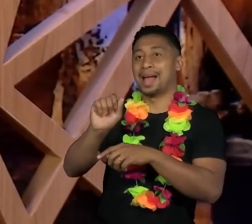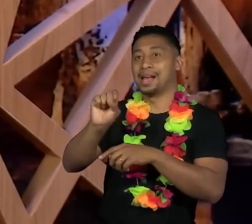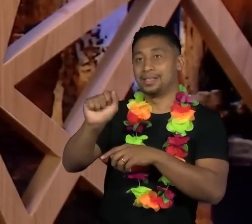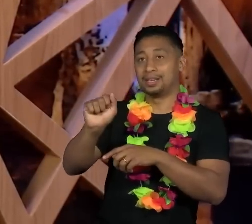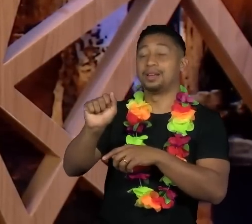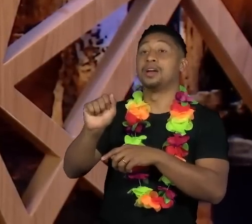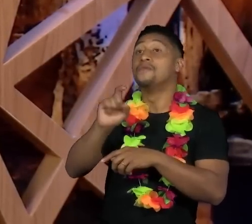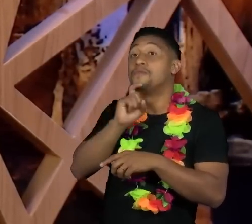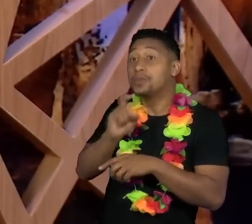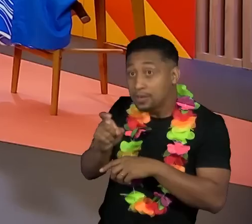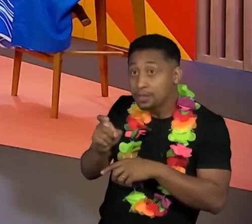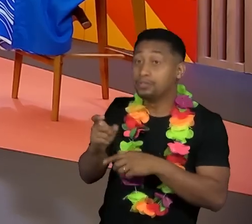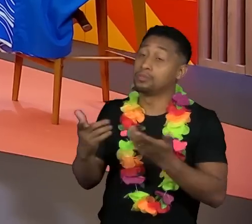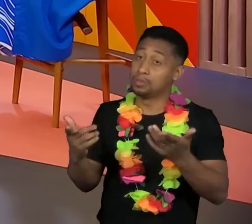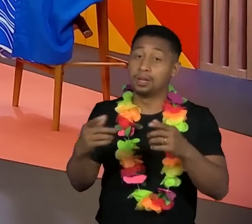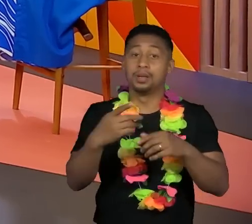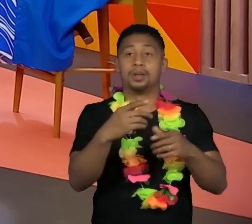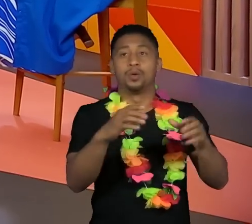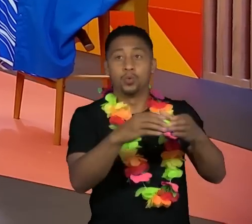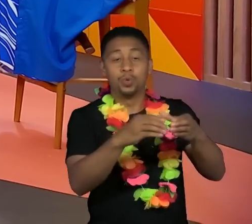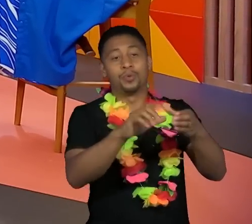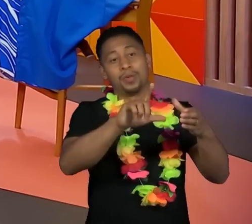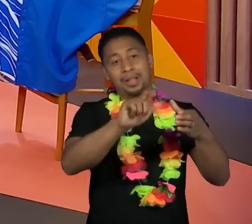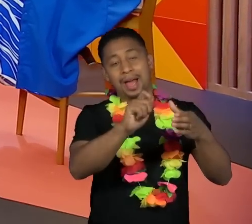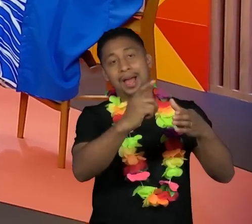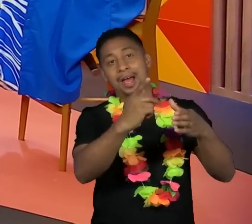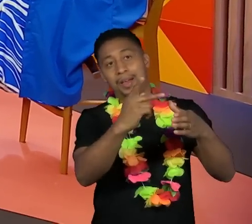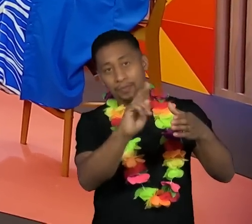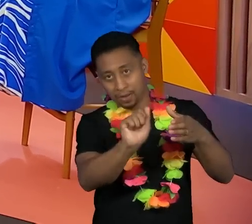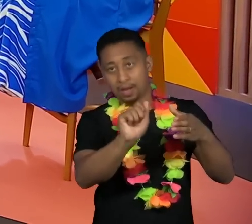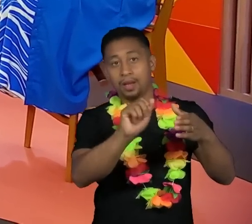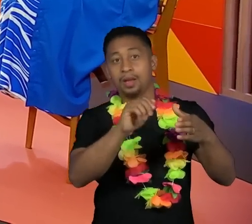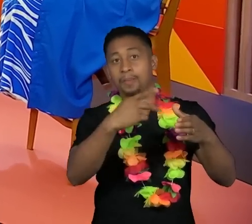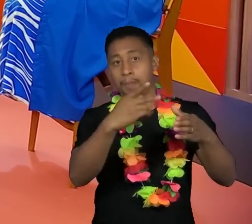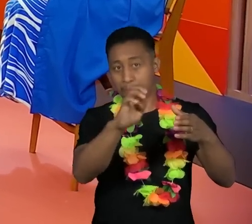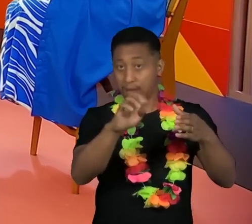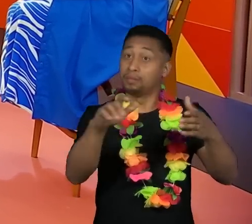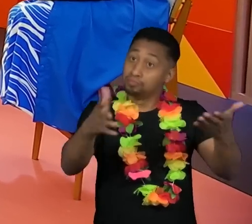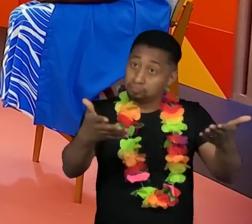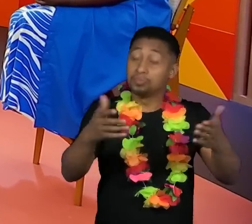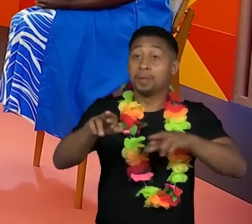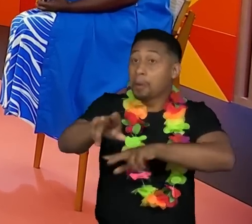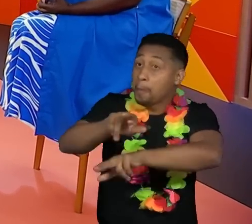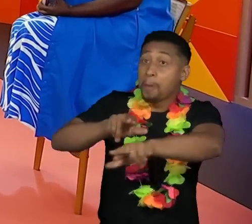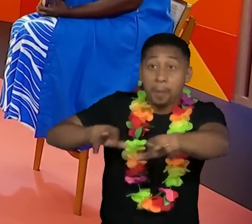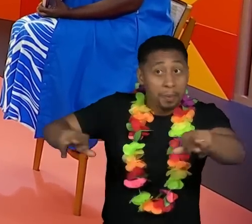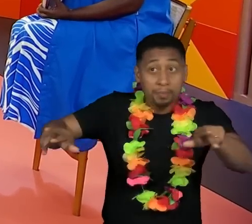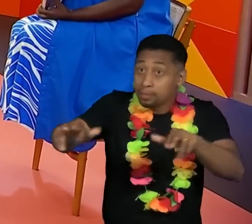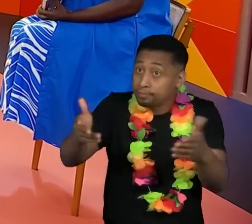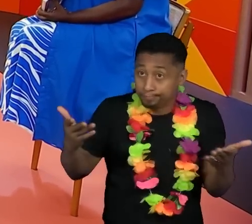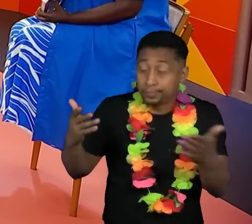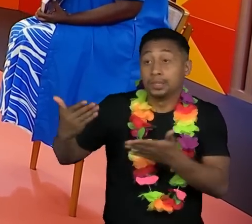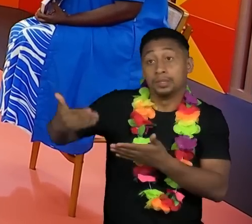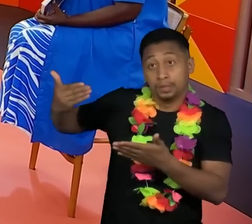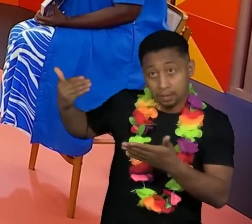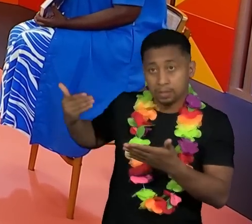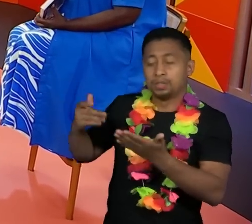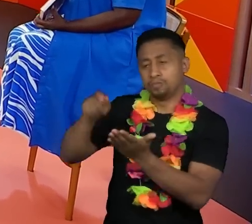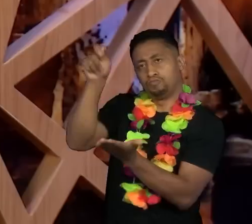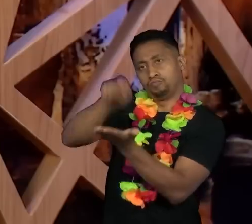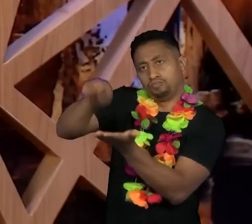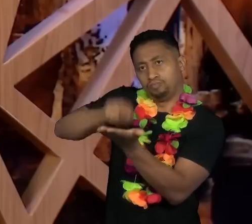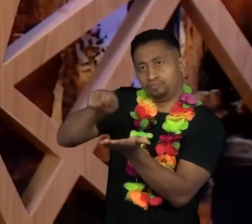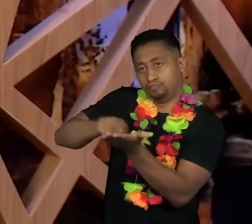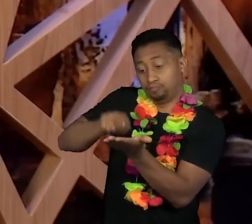escolas que já foram as principais do carnaval. E aí a gente vai dividir a história, a trajetória das escolas de samba em São